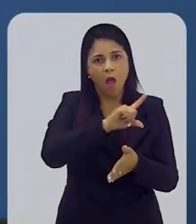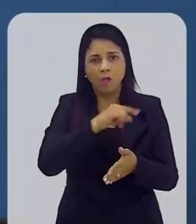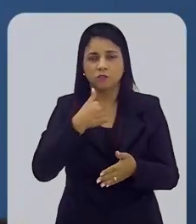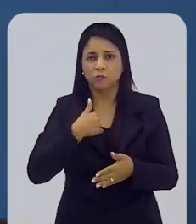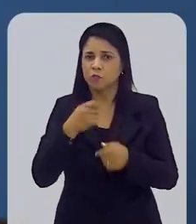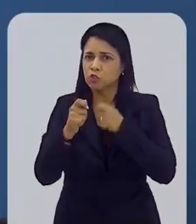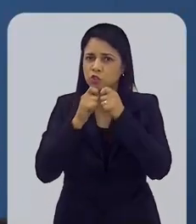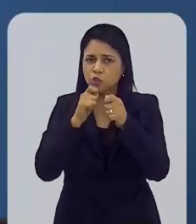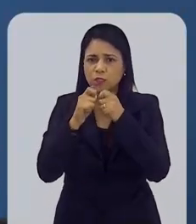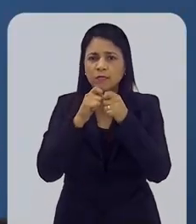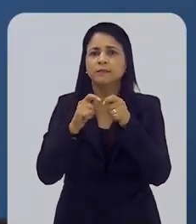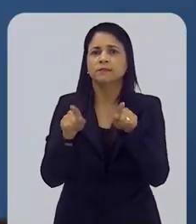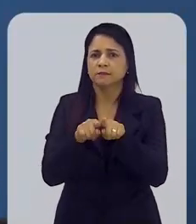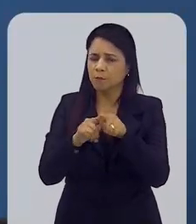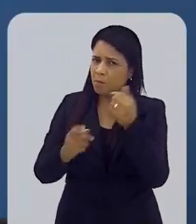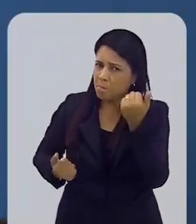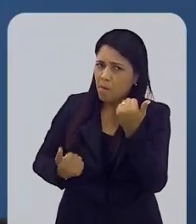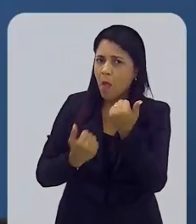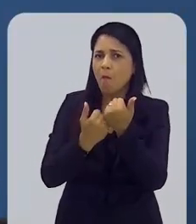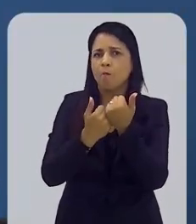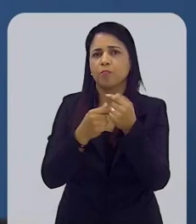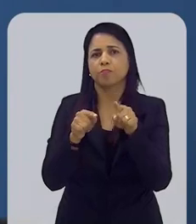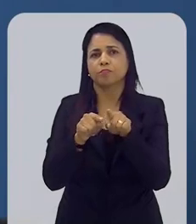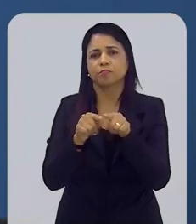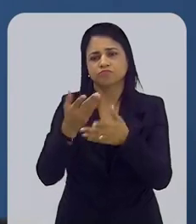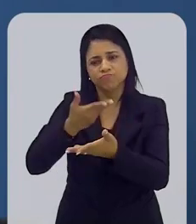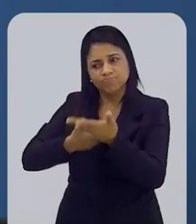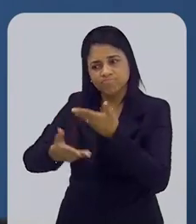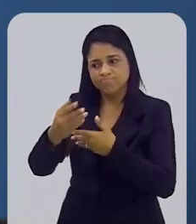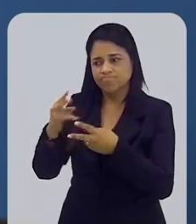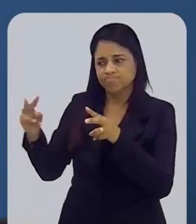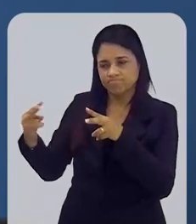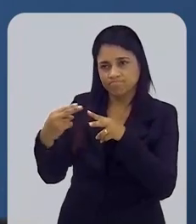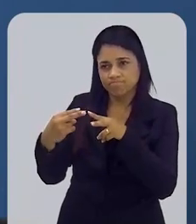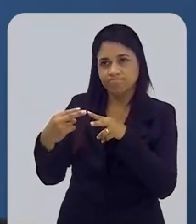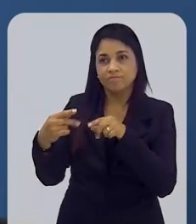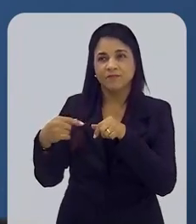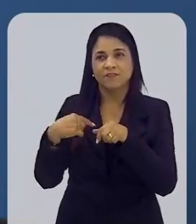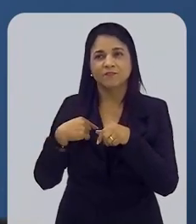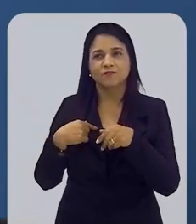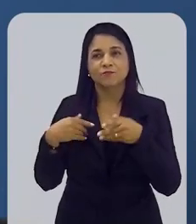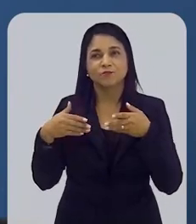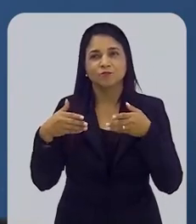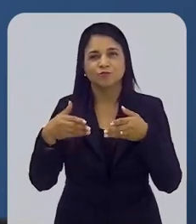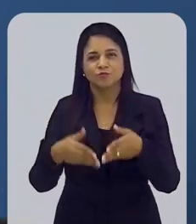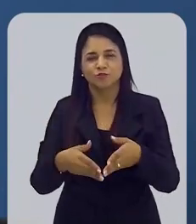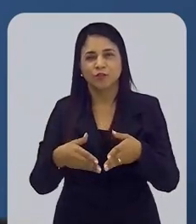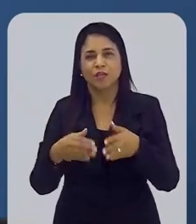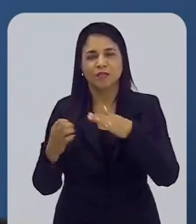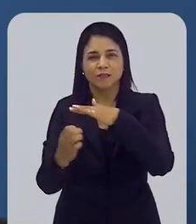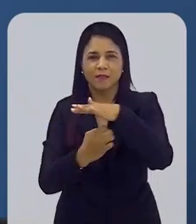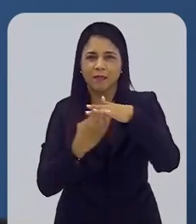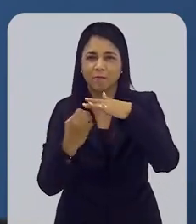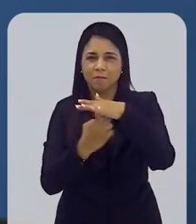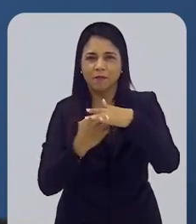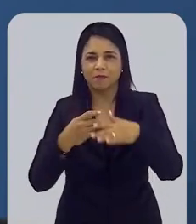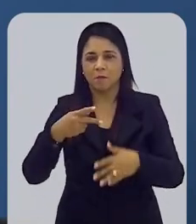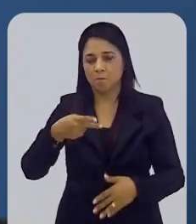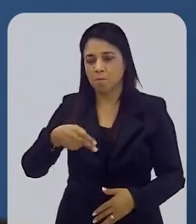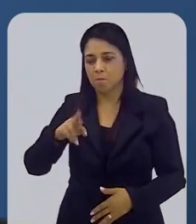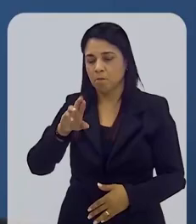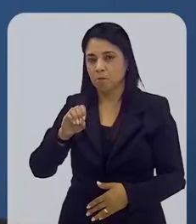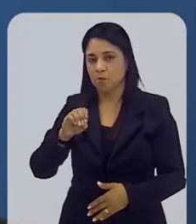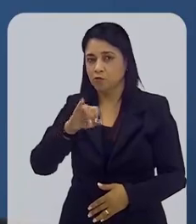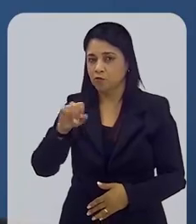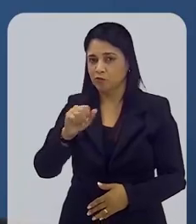mim, muitas jornalistas que me apoiaram também, assim, a gente sempre trocava um olhar, embora quando eu cheguei, por exemplo, no que era antigo Projac,